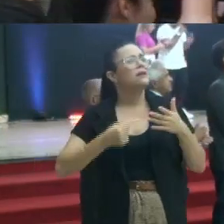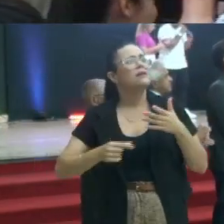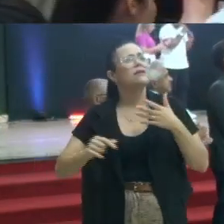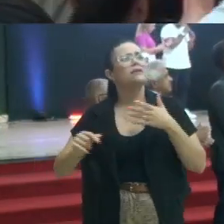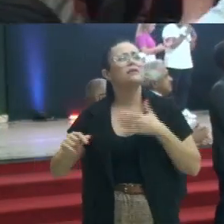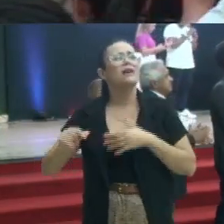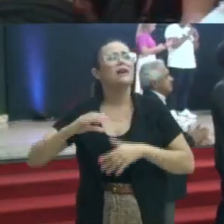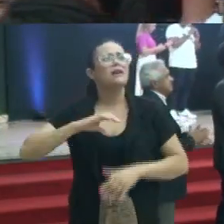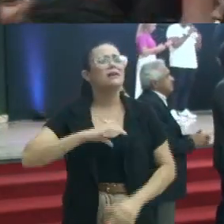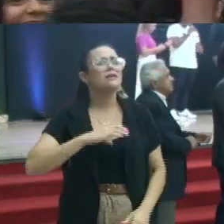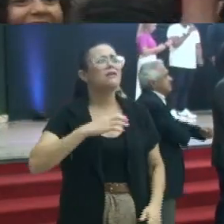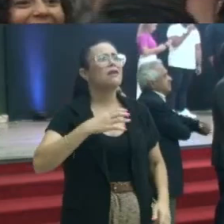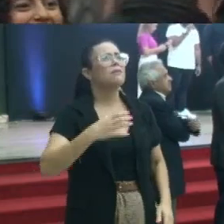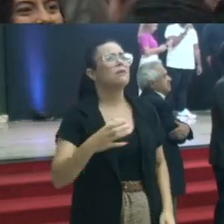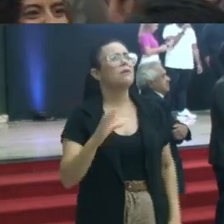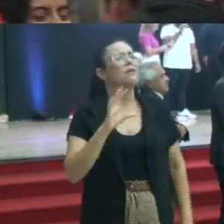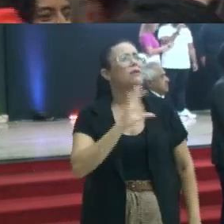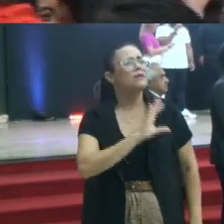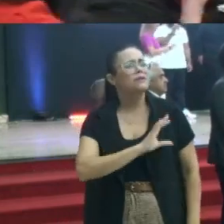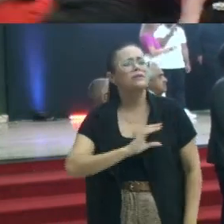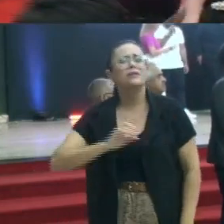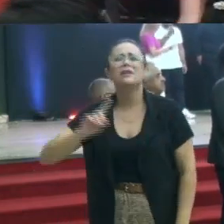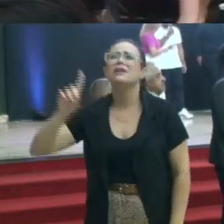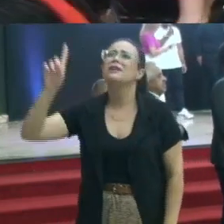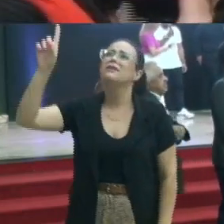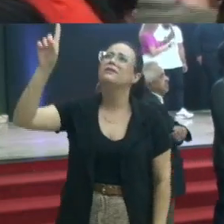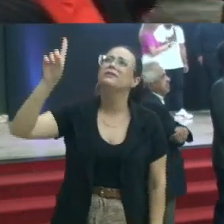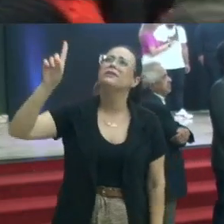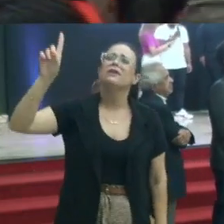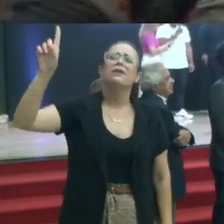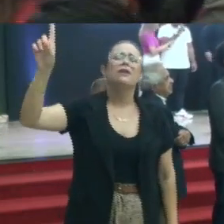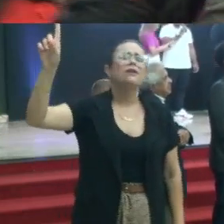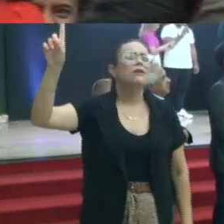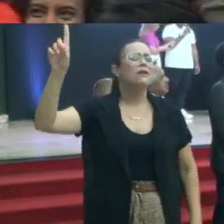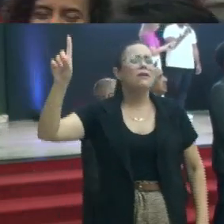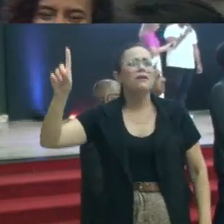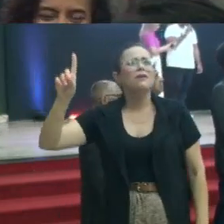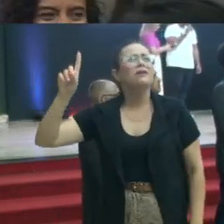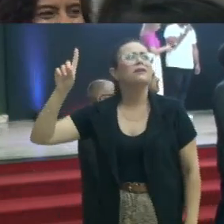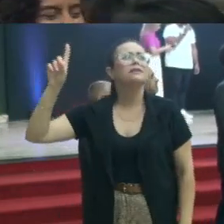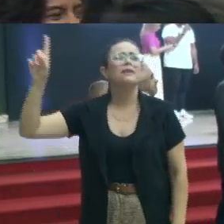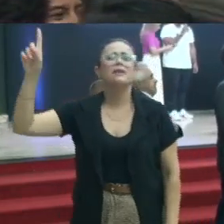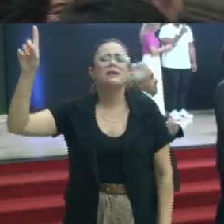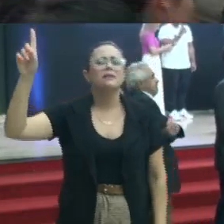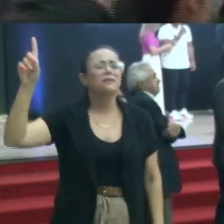infinito e ousado amor de Deus.